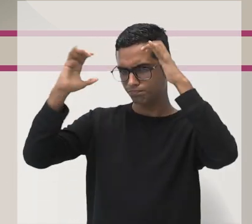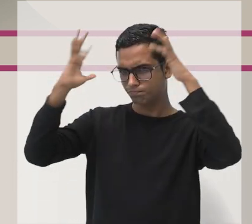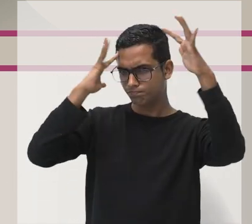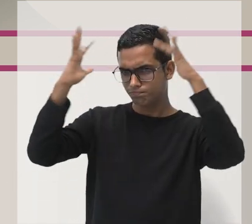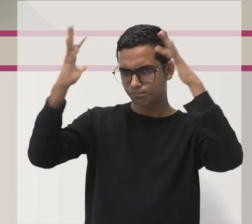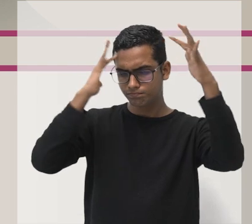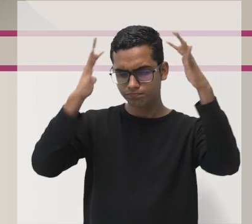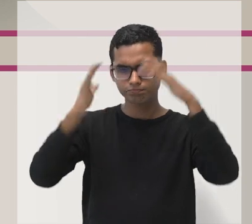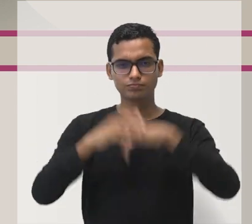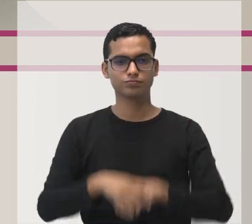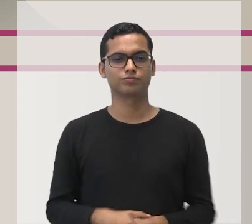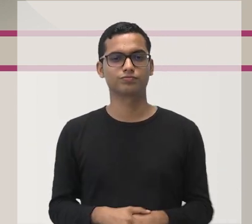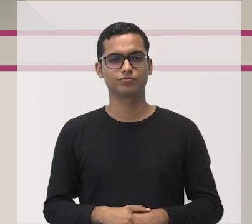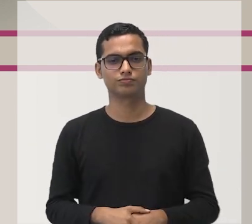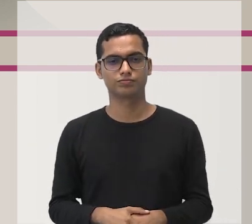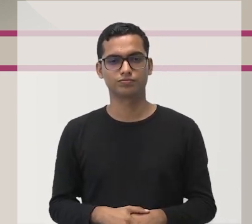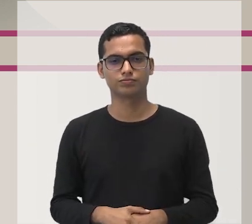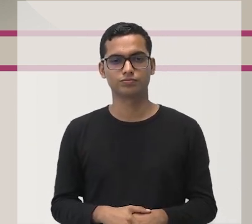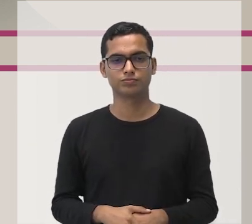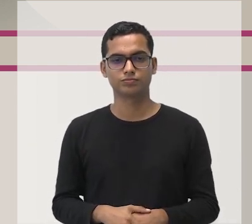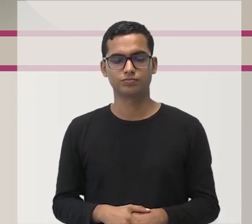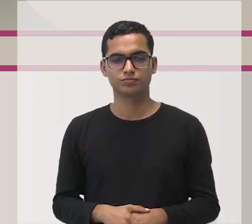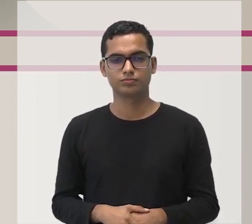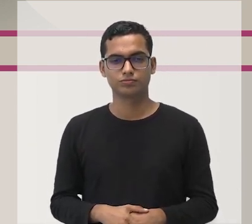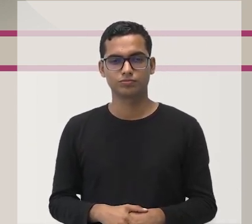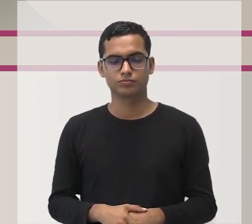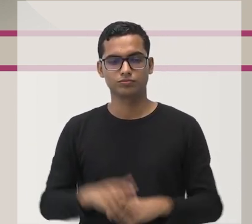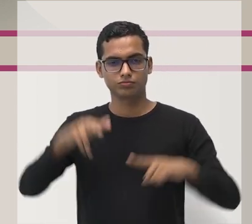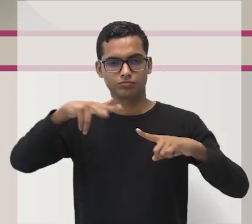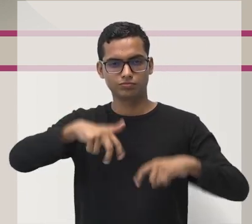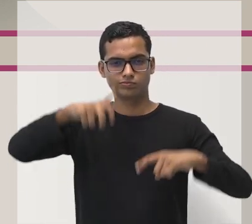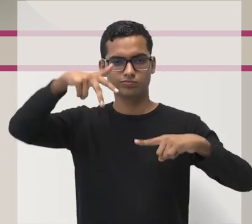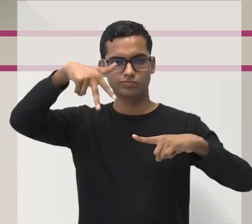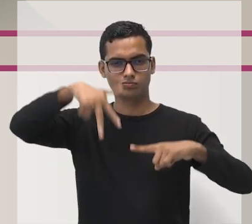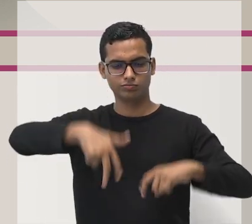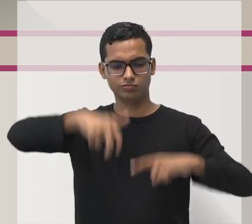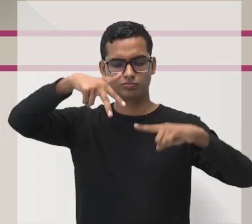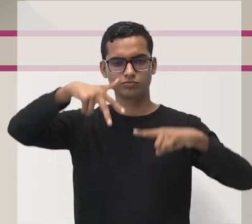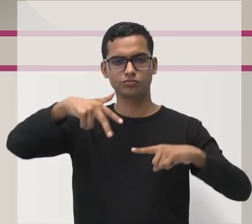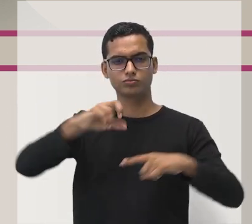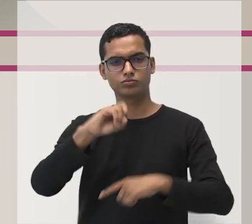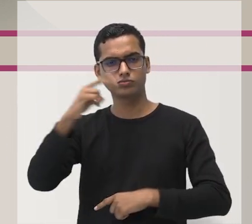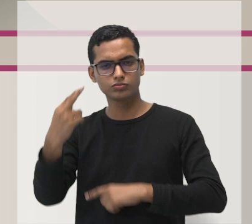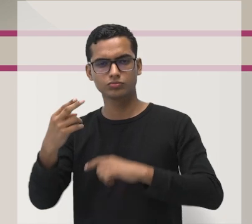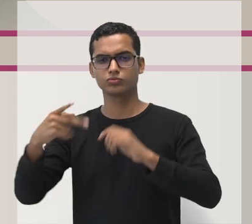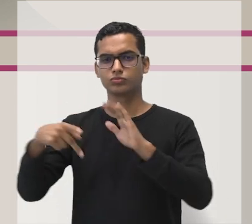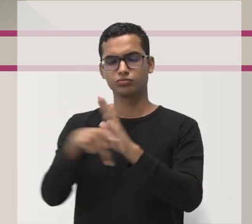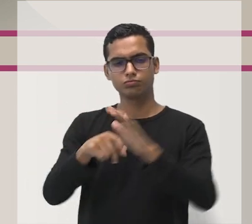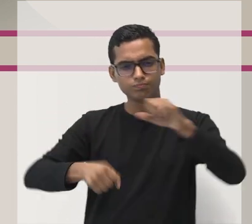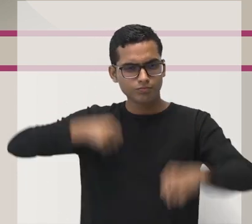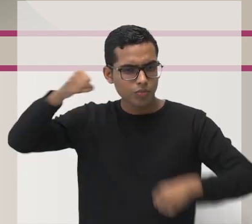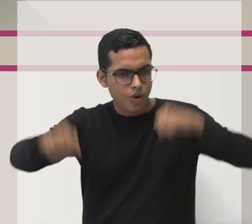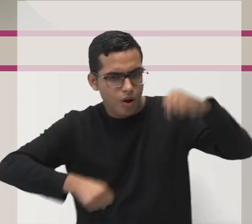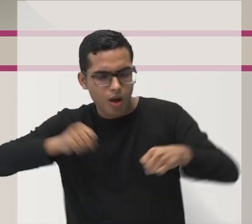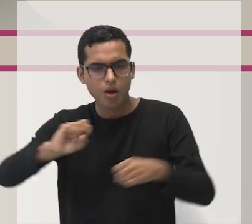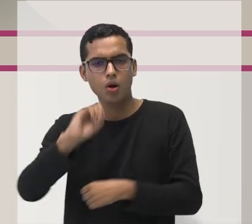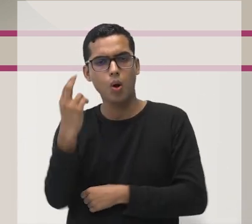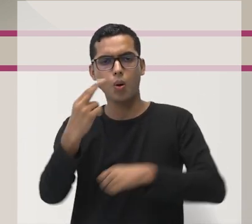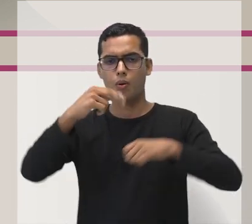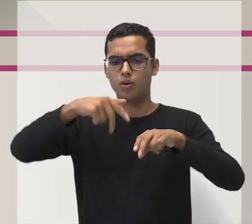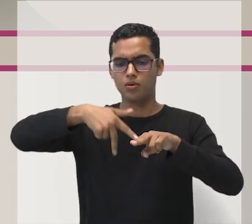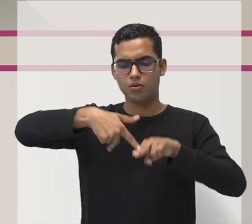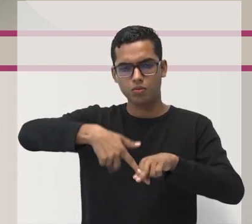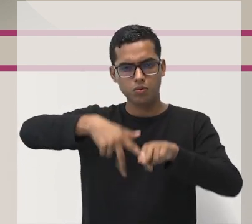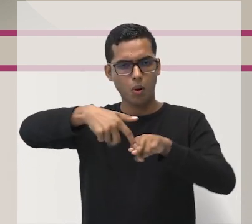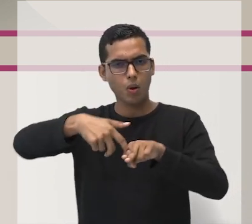que é o slackline? Será que é o patins? Será que é a bike? Ou é o skate? Bom, para